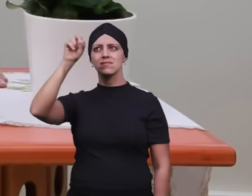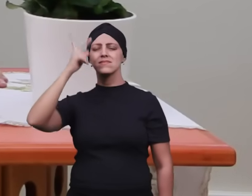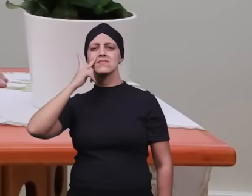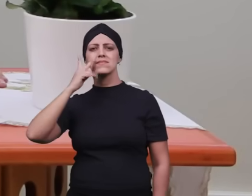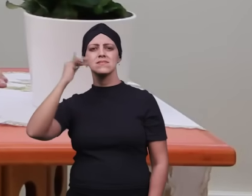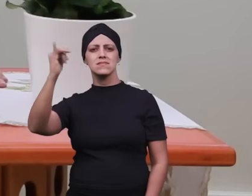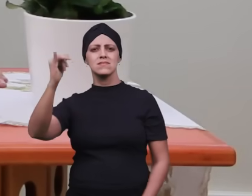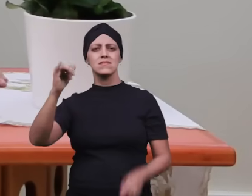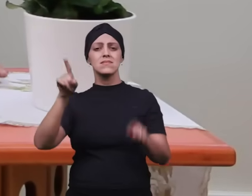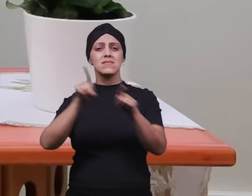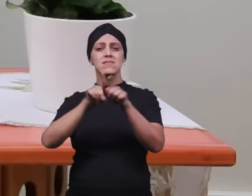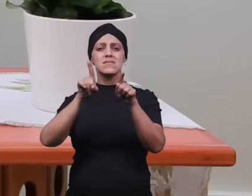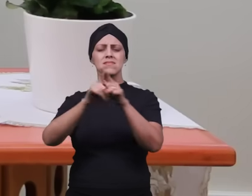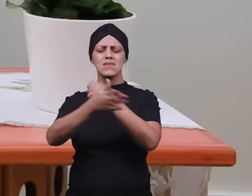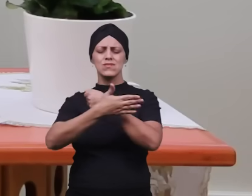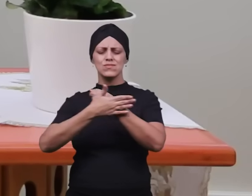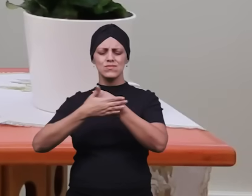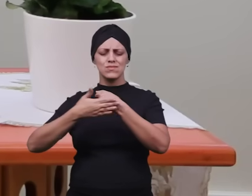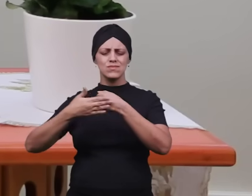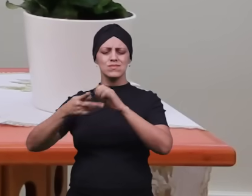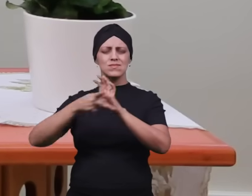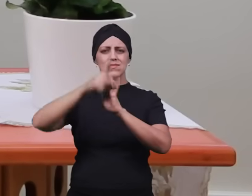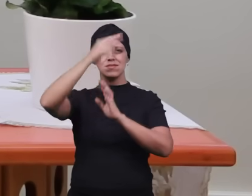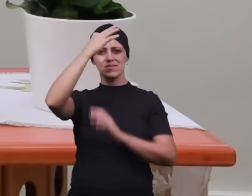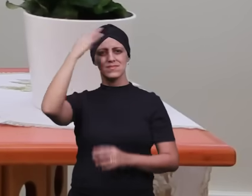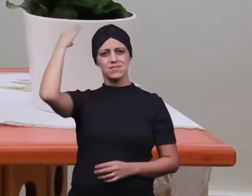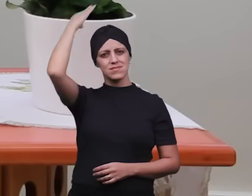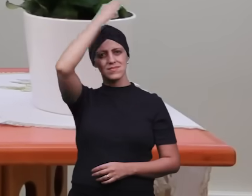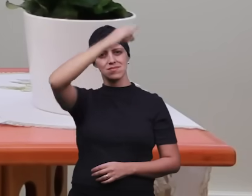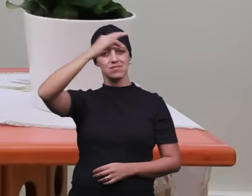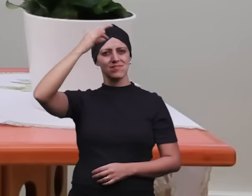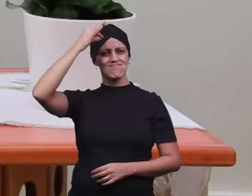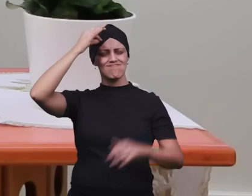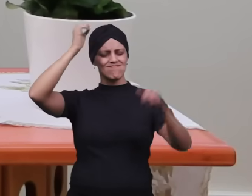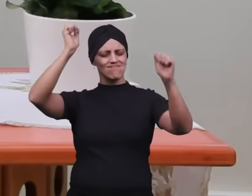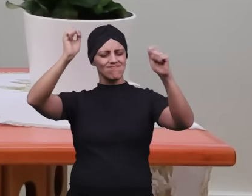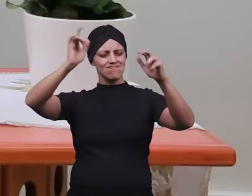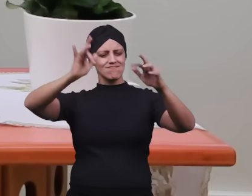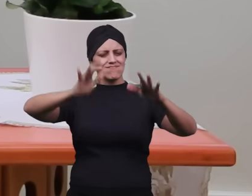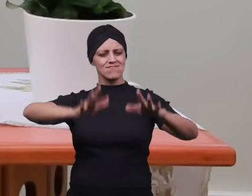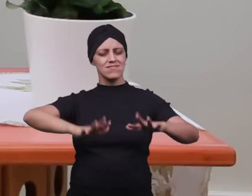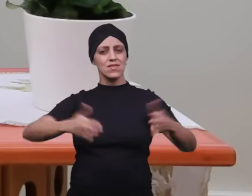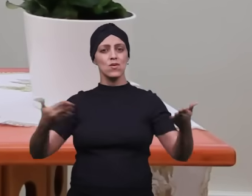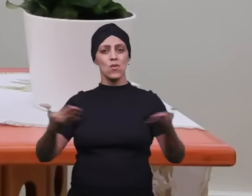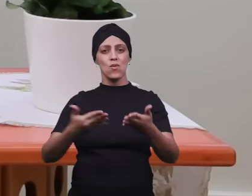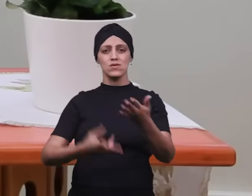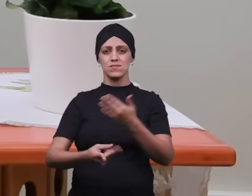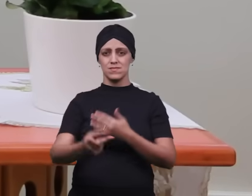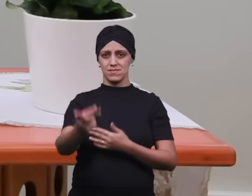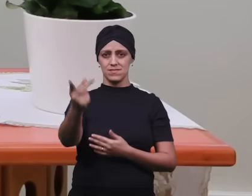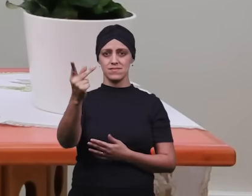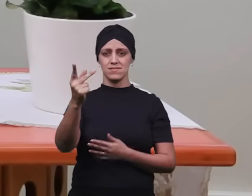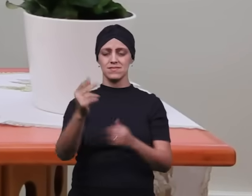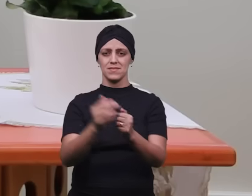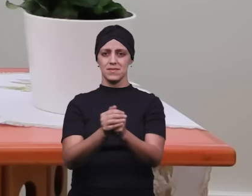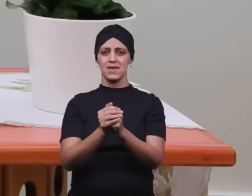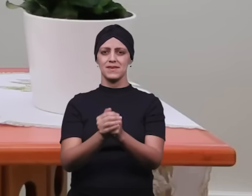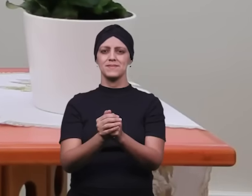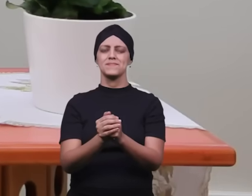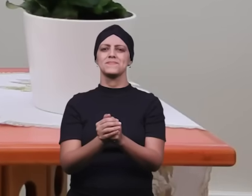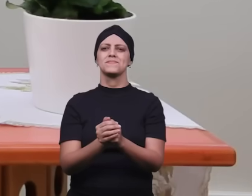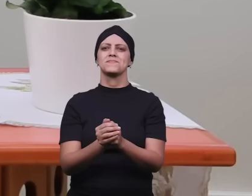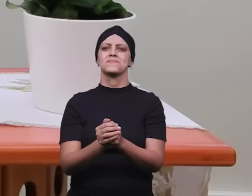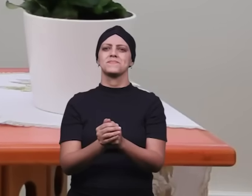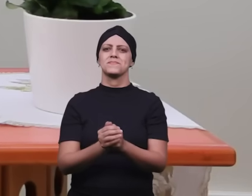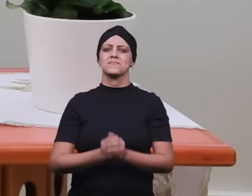Pai, as doces eternas consolações do Espírito, seja com essa igreja, esse povo, hoje e para sempre.